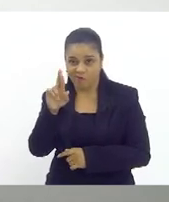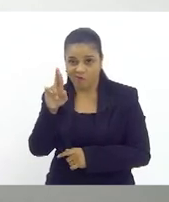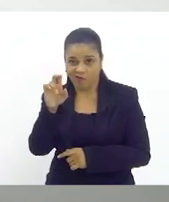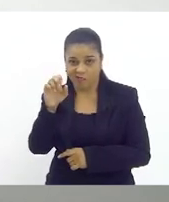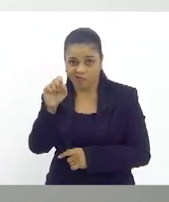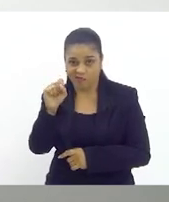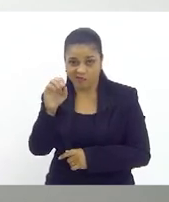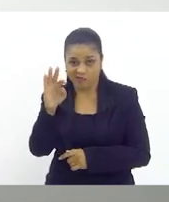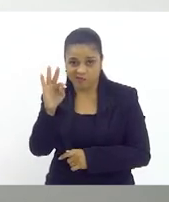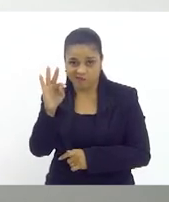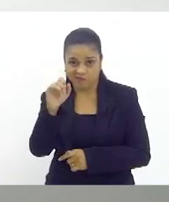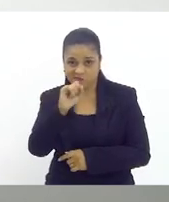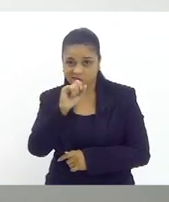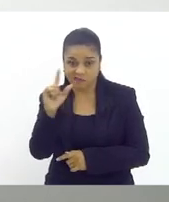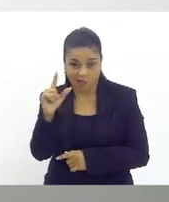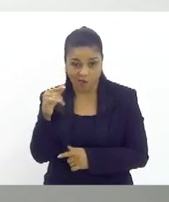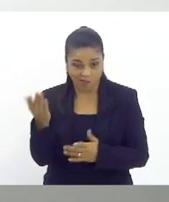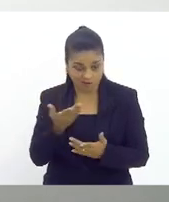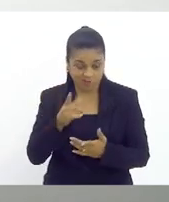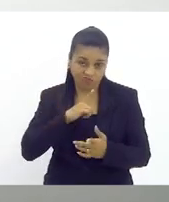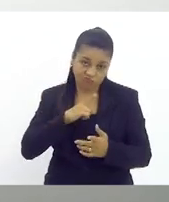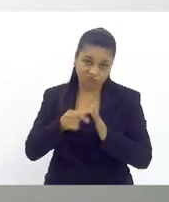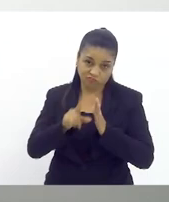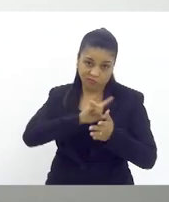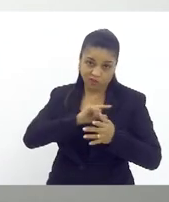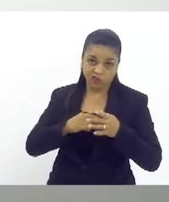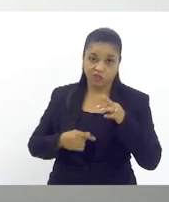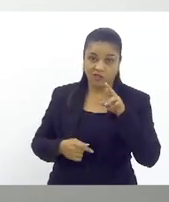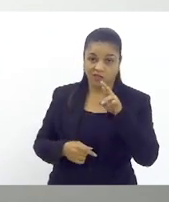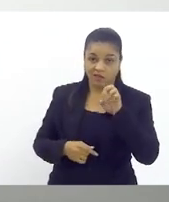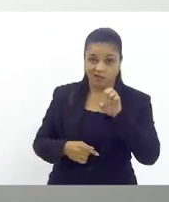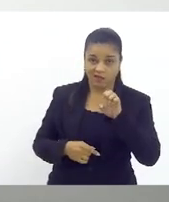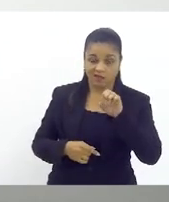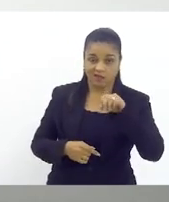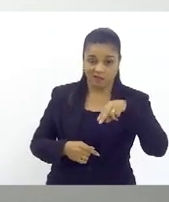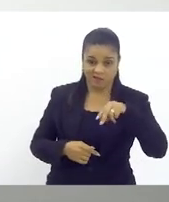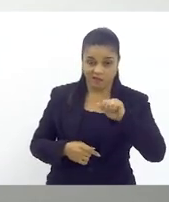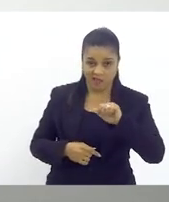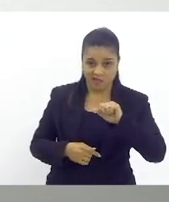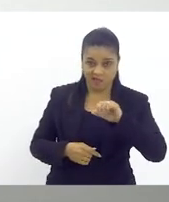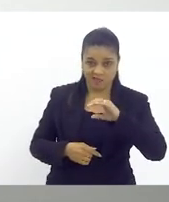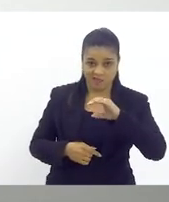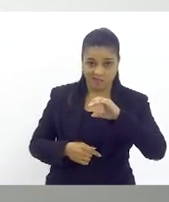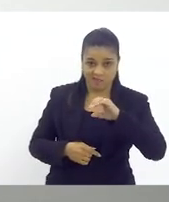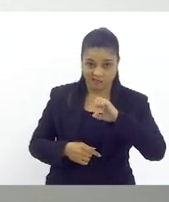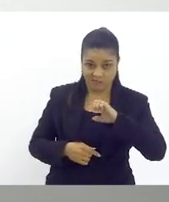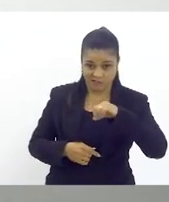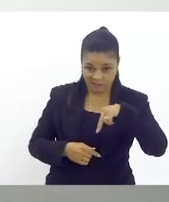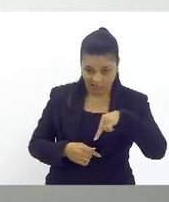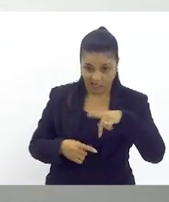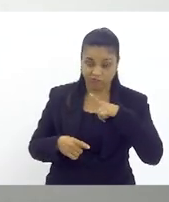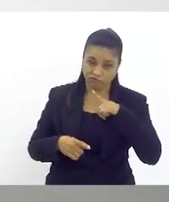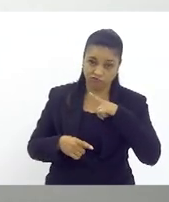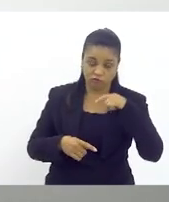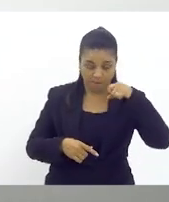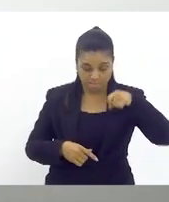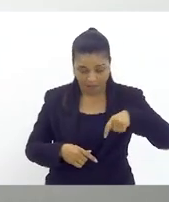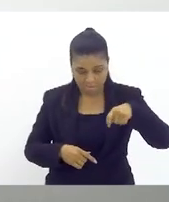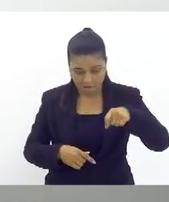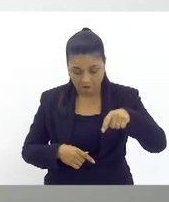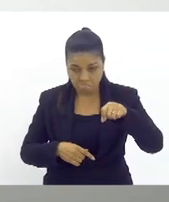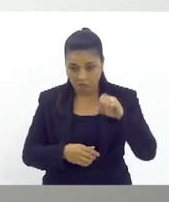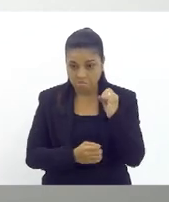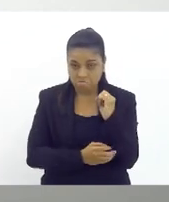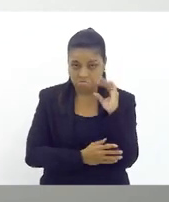Renascer que só eu produzo espécies florestais alguém que produz eucalipto também tem